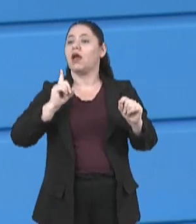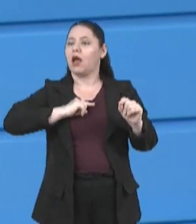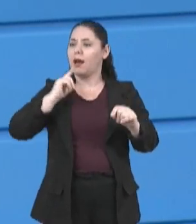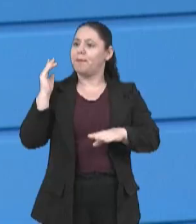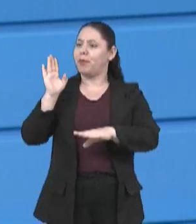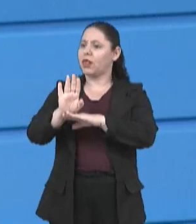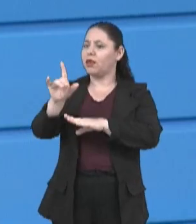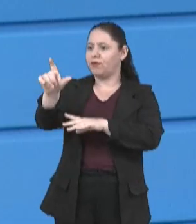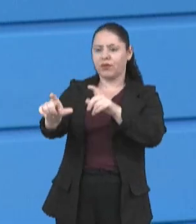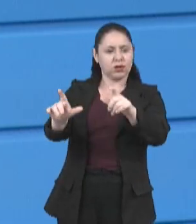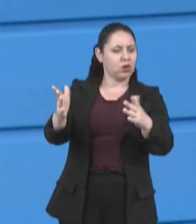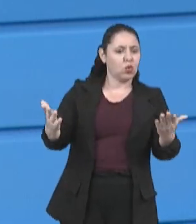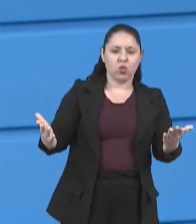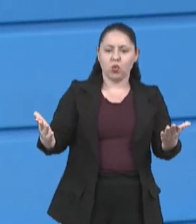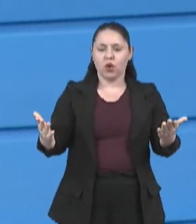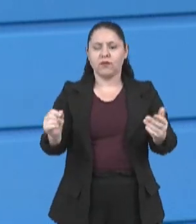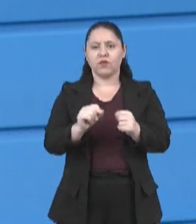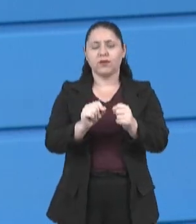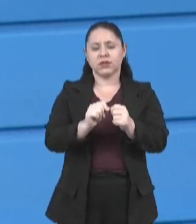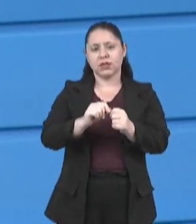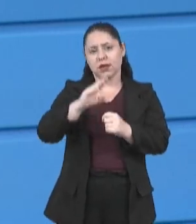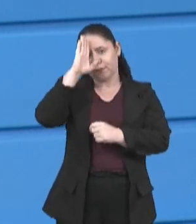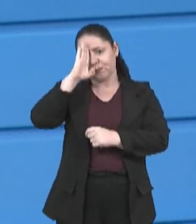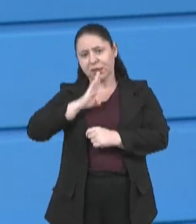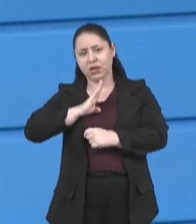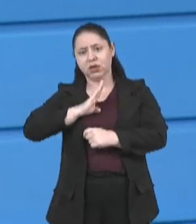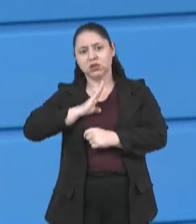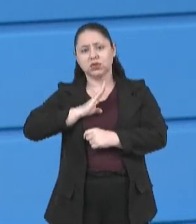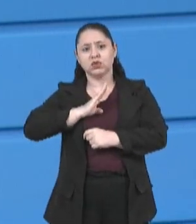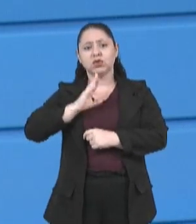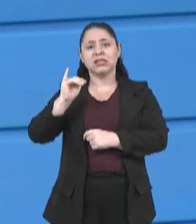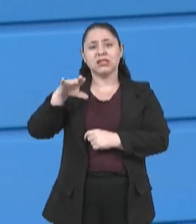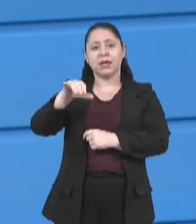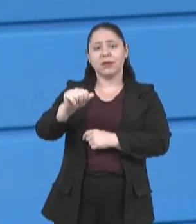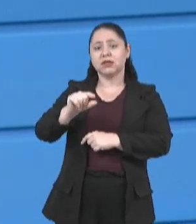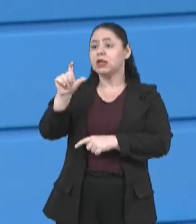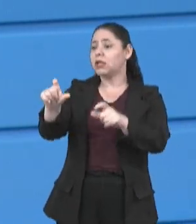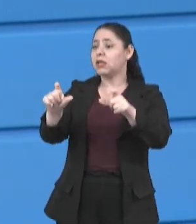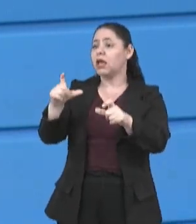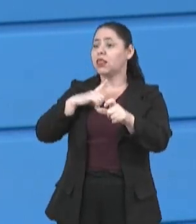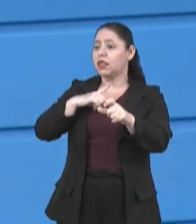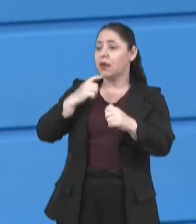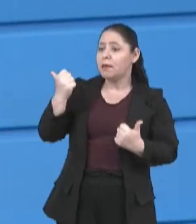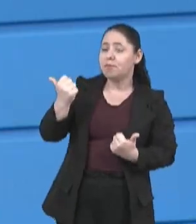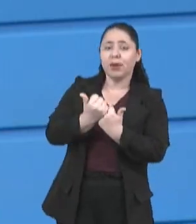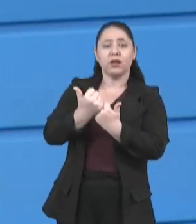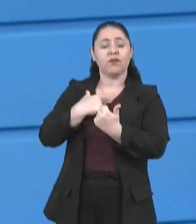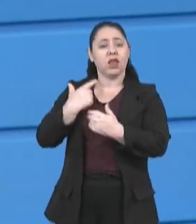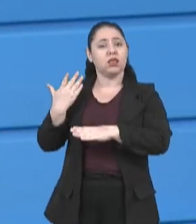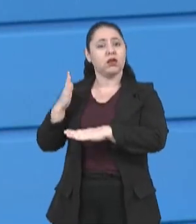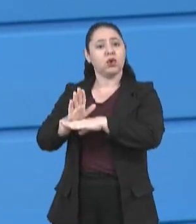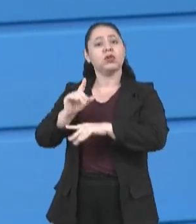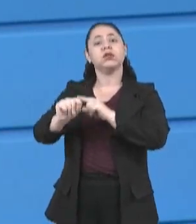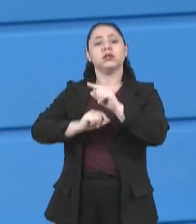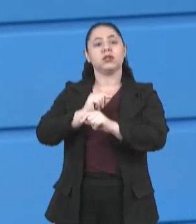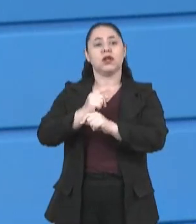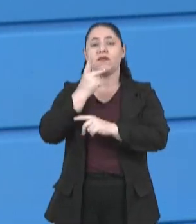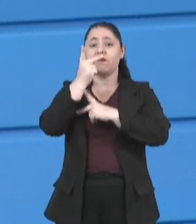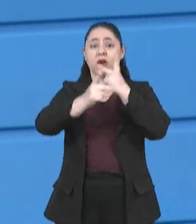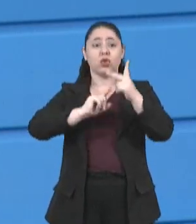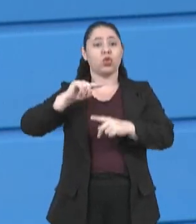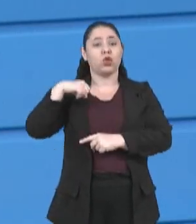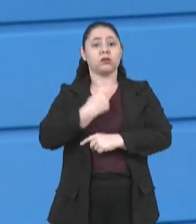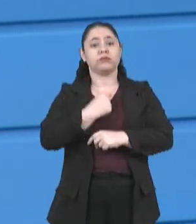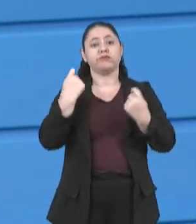quem ele está fazendo a renúncia fiscal. É impossível saber. Ele categoriza e fala, e nós